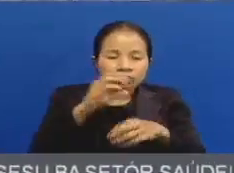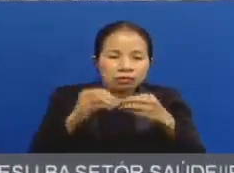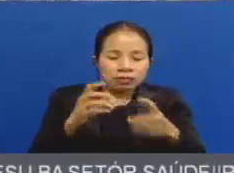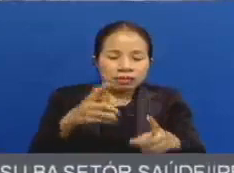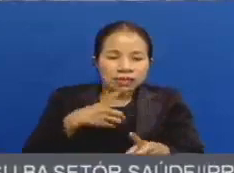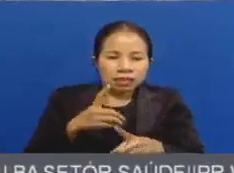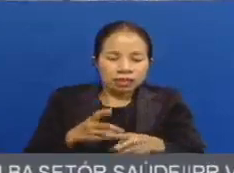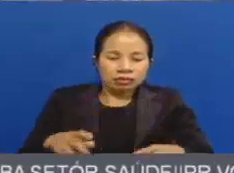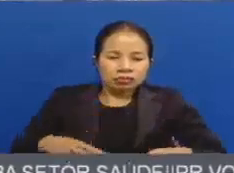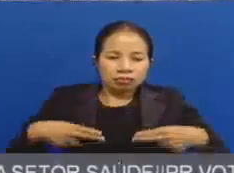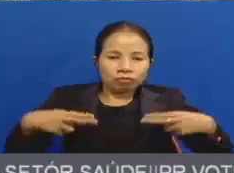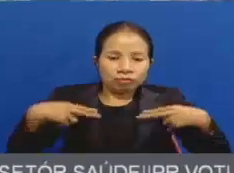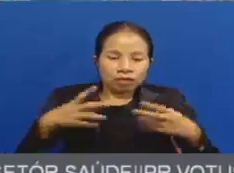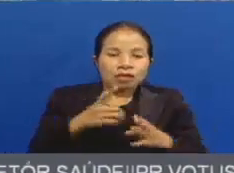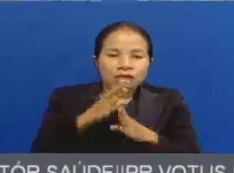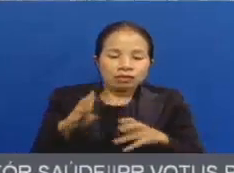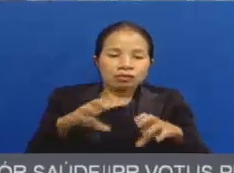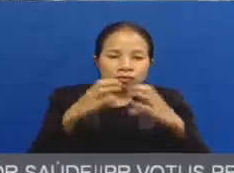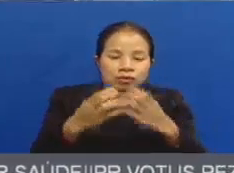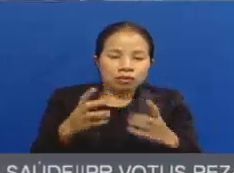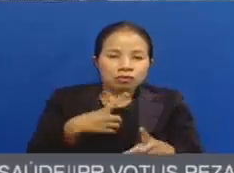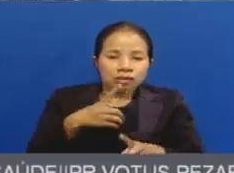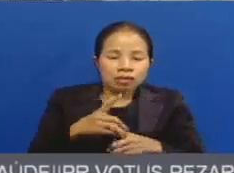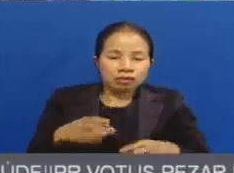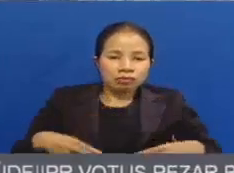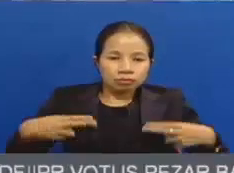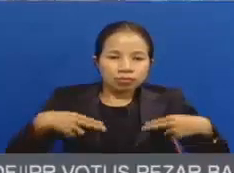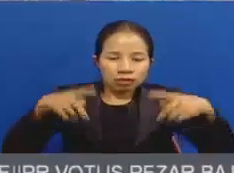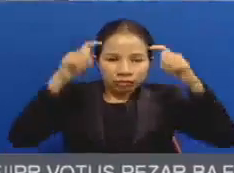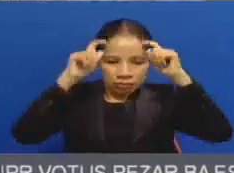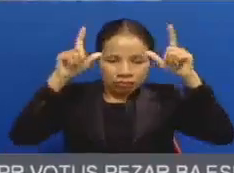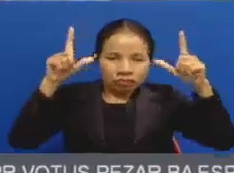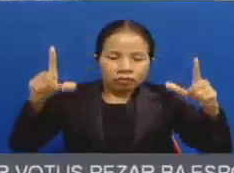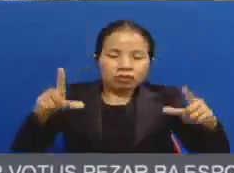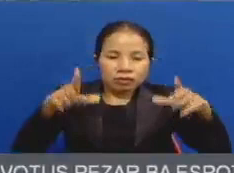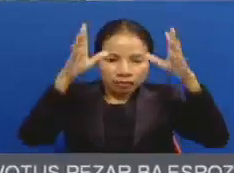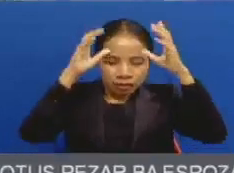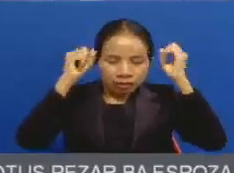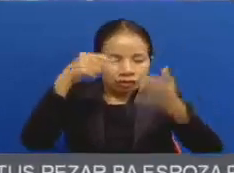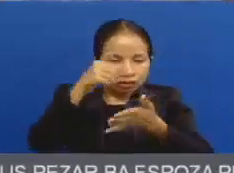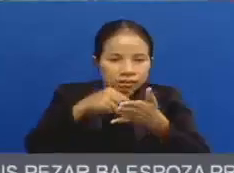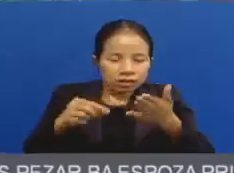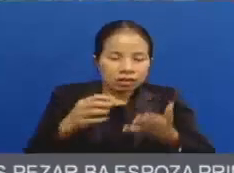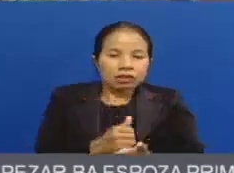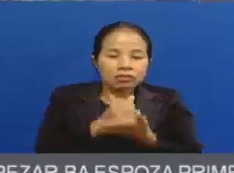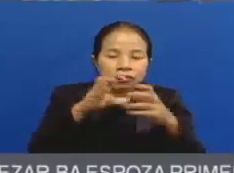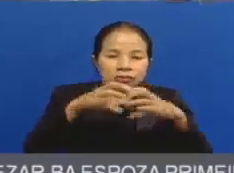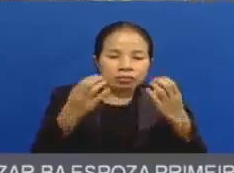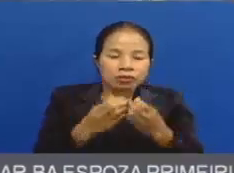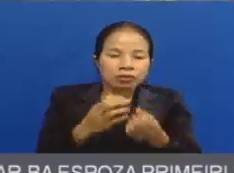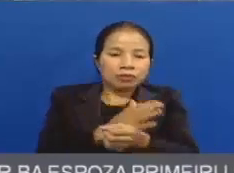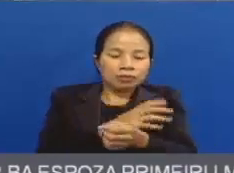direitos humanos, diretora ba Comissão Direitos Humanos Timor-Leste, presidente secretaria do apoio ba Comissão